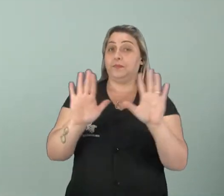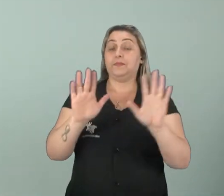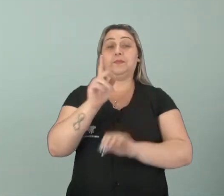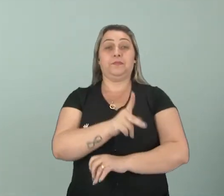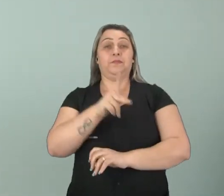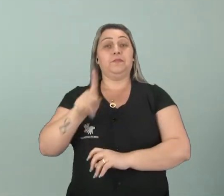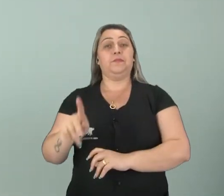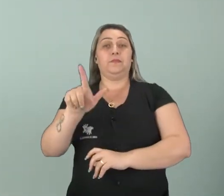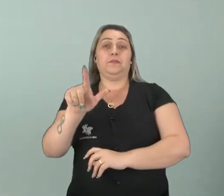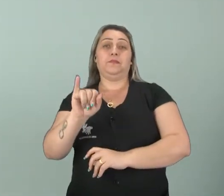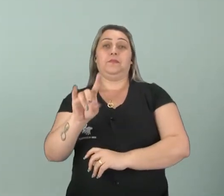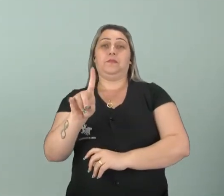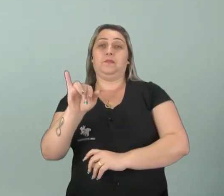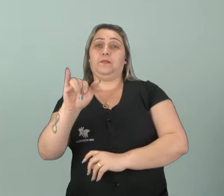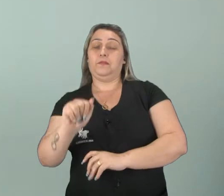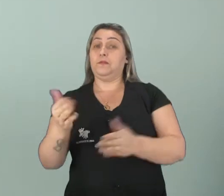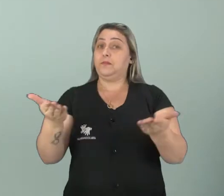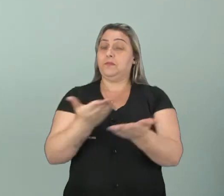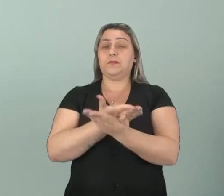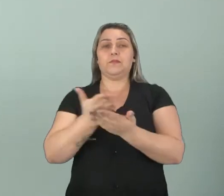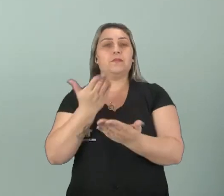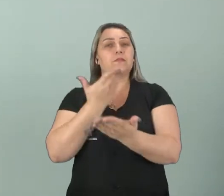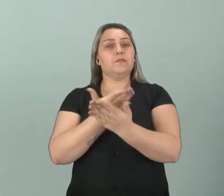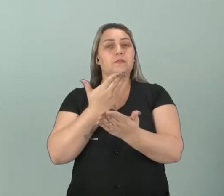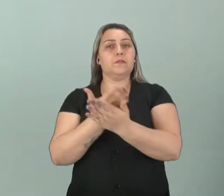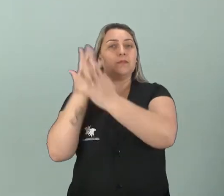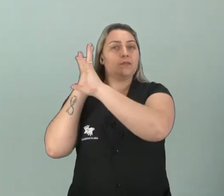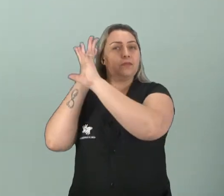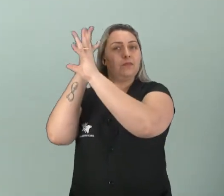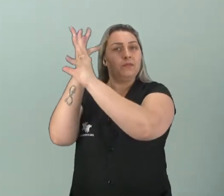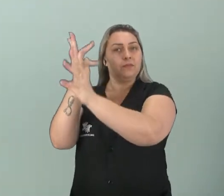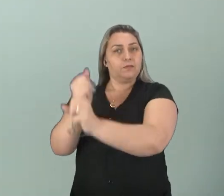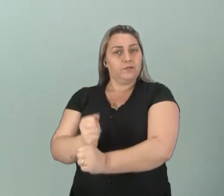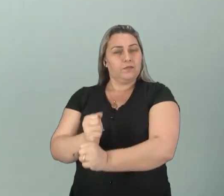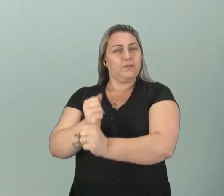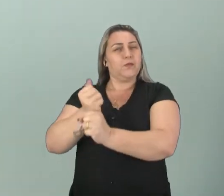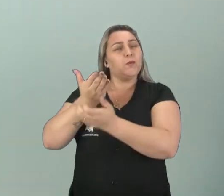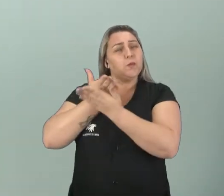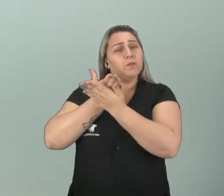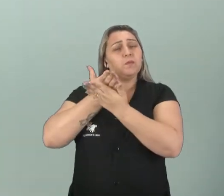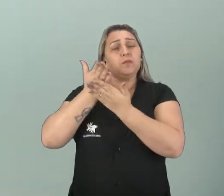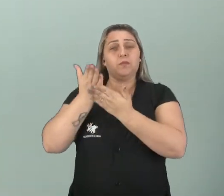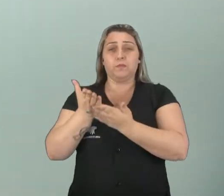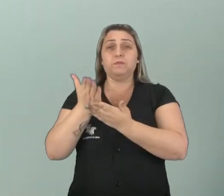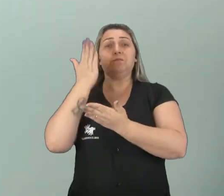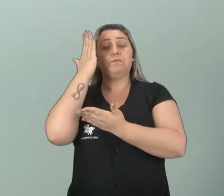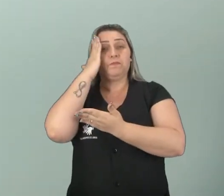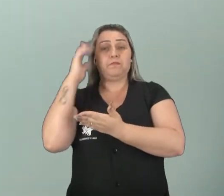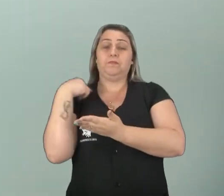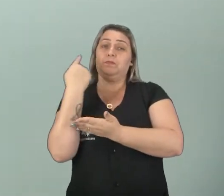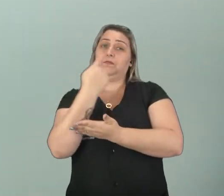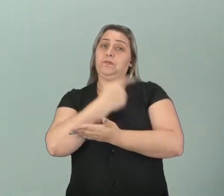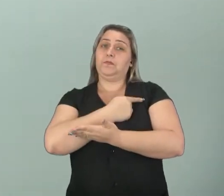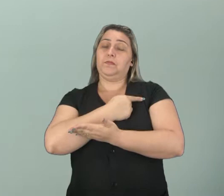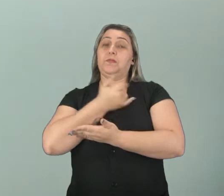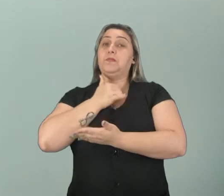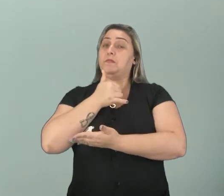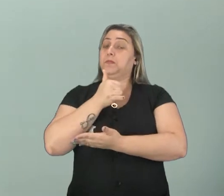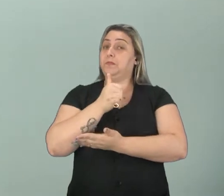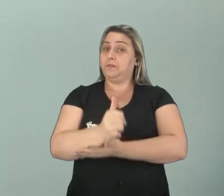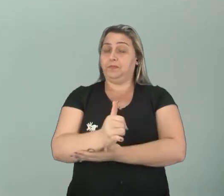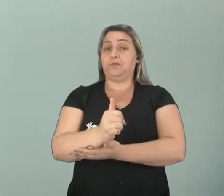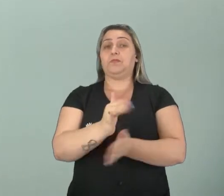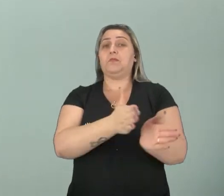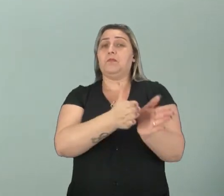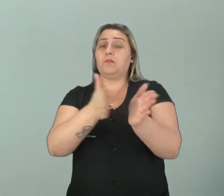Olá, eu sou a professora Lídia e hoje a gente inicia nossas aulas de revisão, ou seja, desde o início, para que a gente entenda os processos